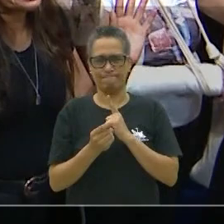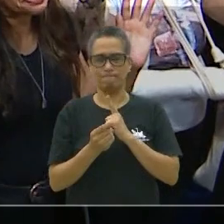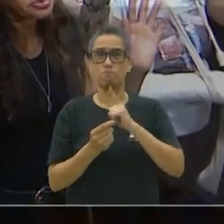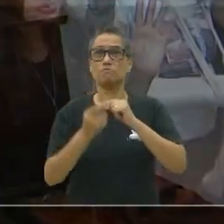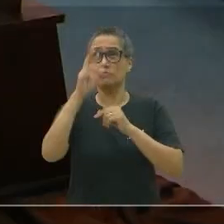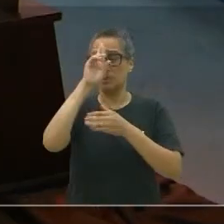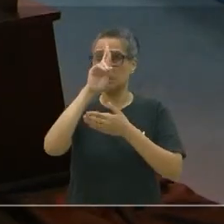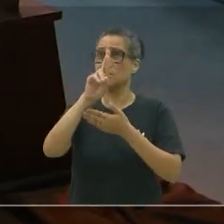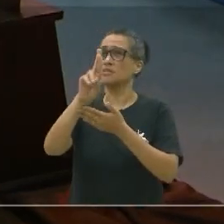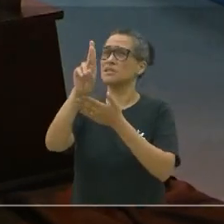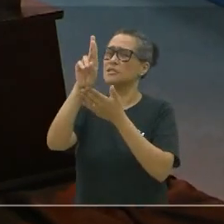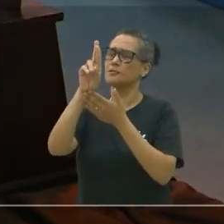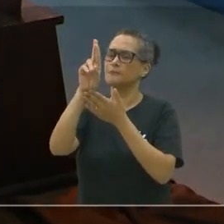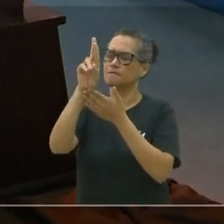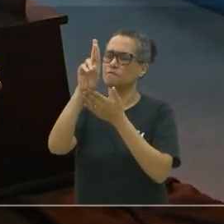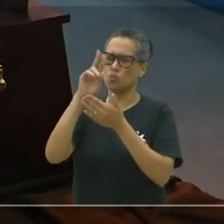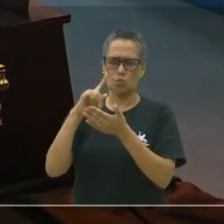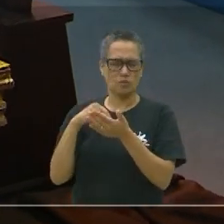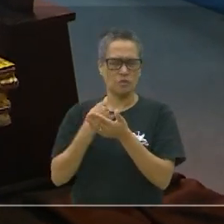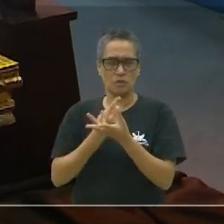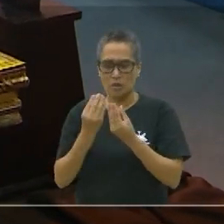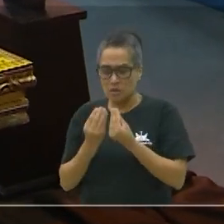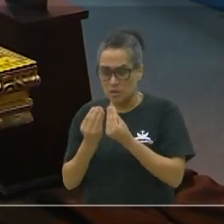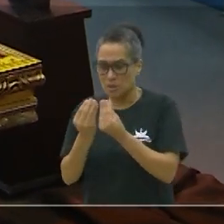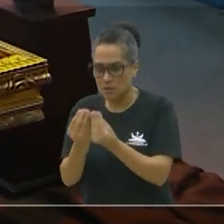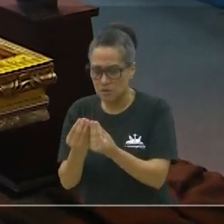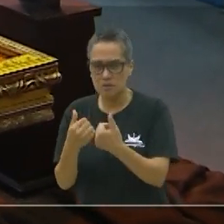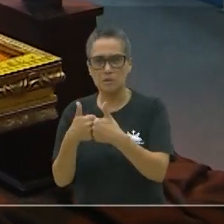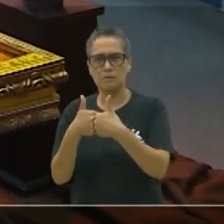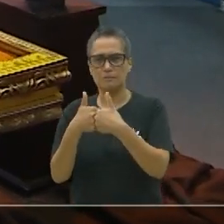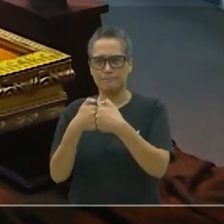Senhor, nós depositamos nessa arca